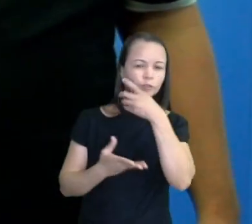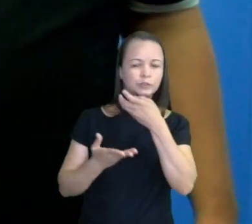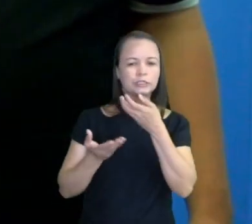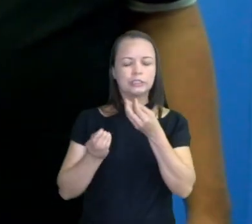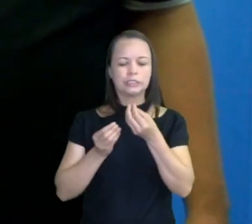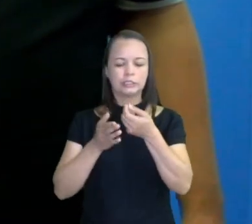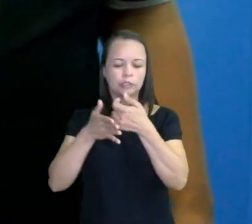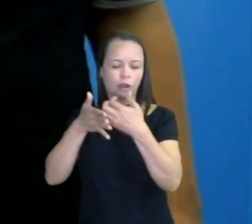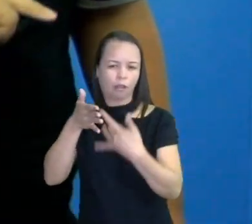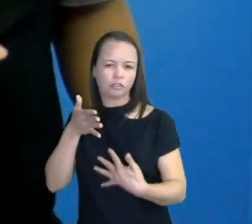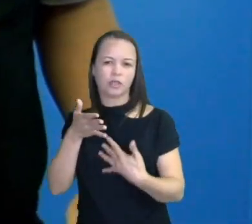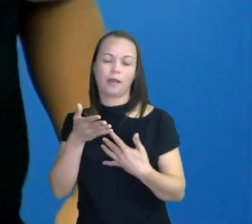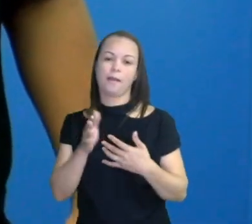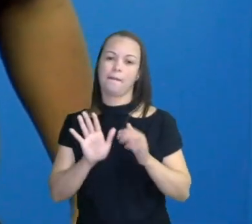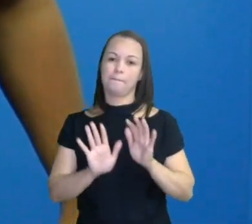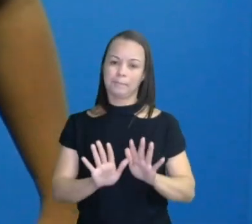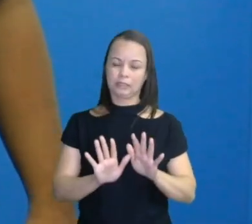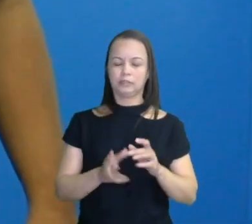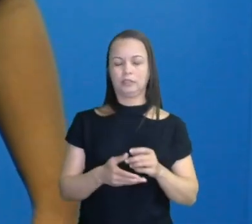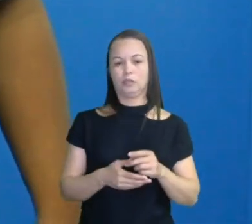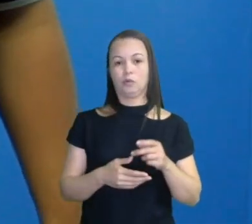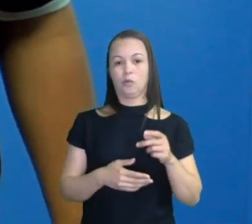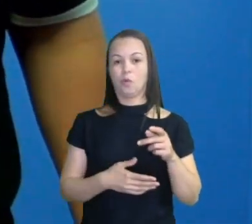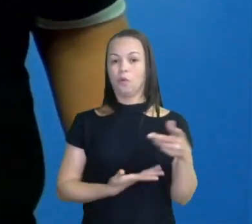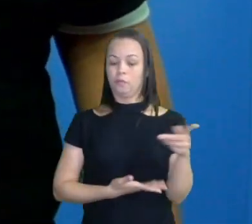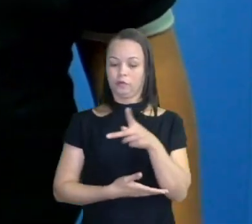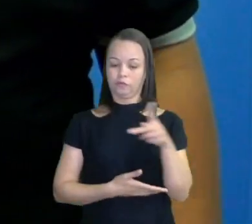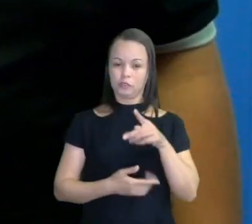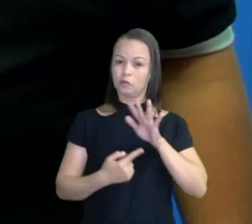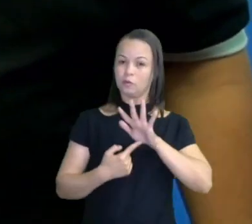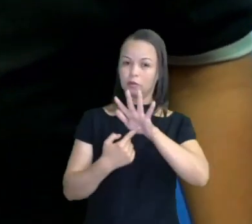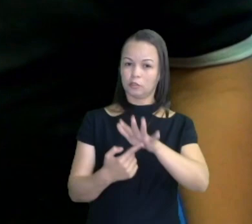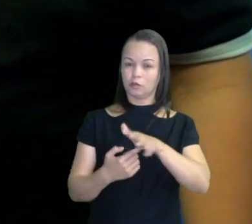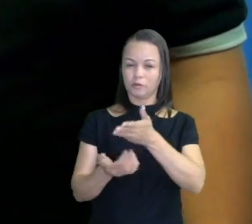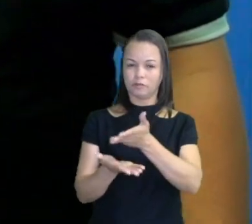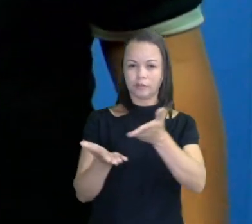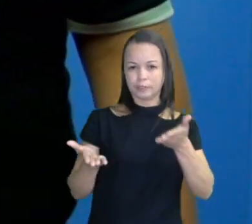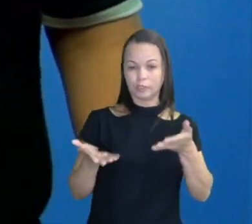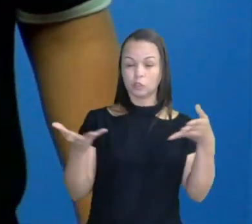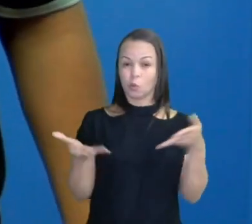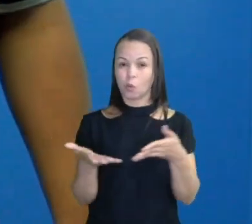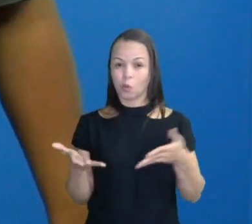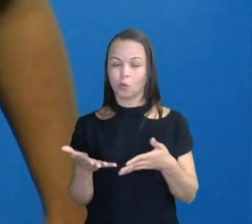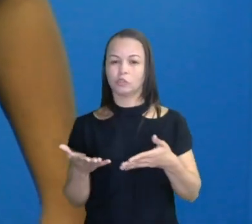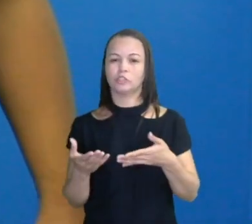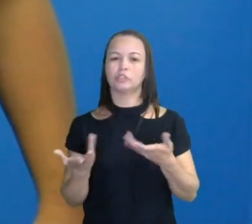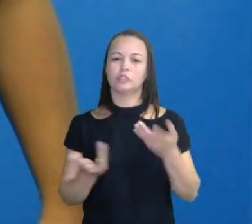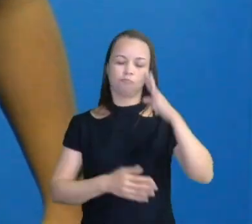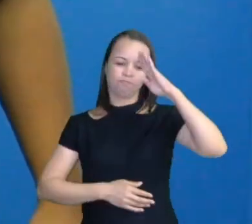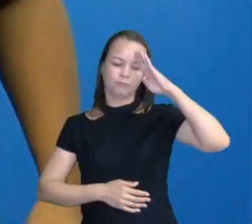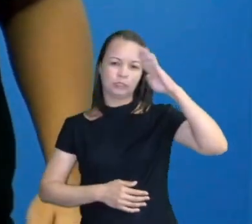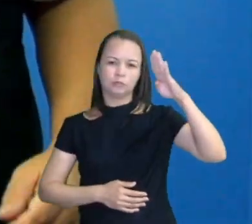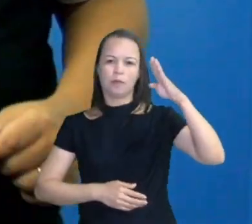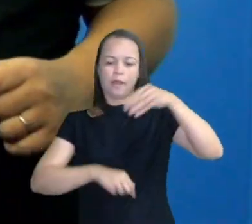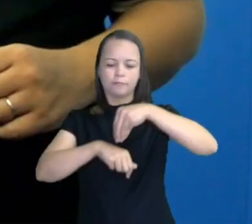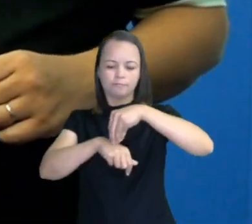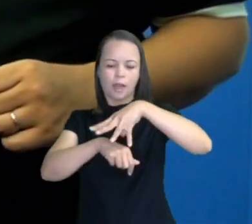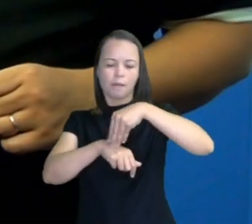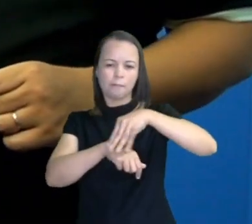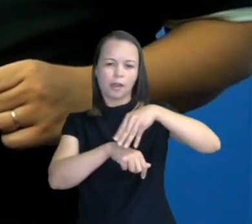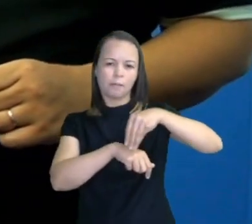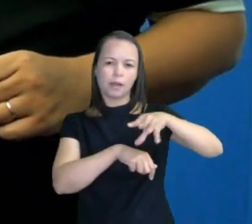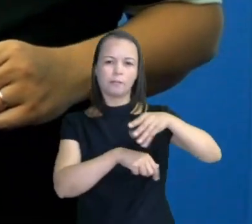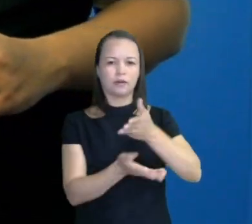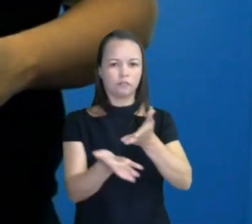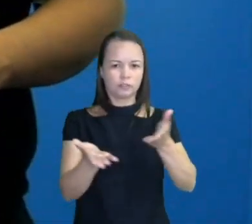sim, o professor trouxe hoje as características principais. E essas dicas, elas são muito valiosas para